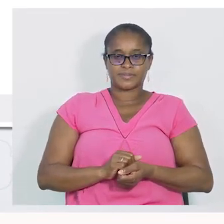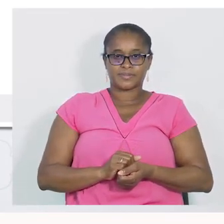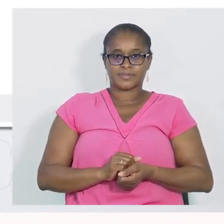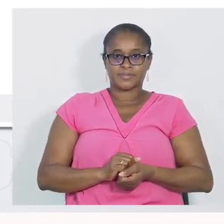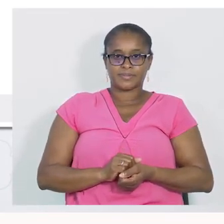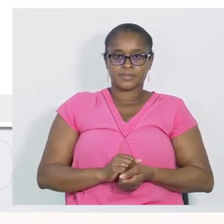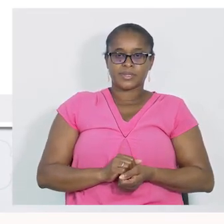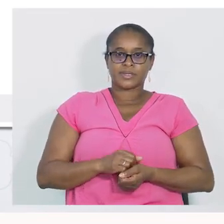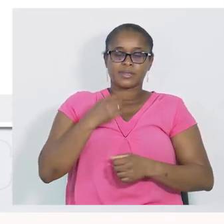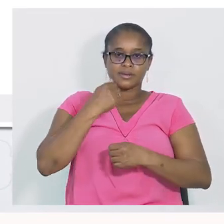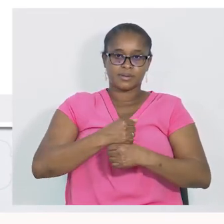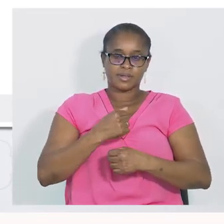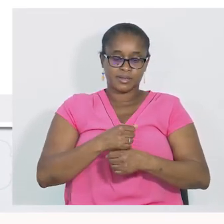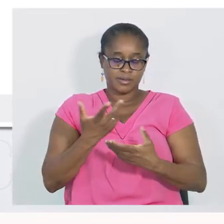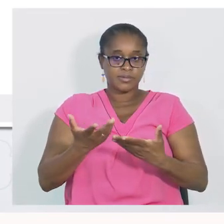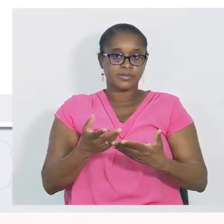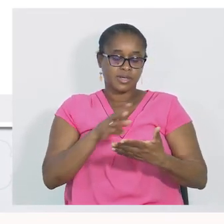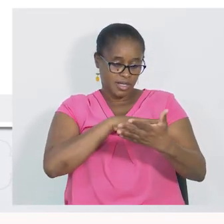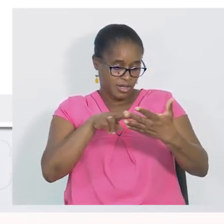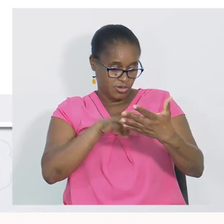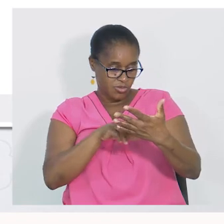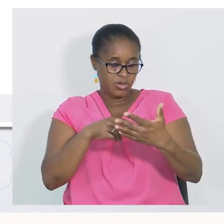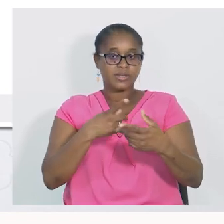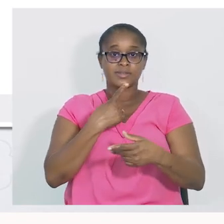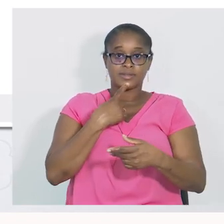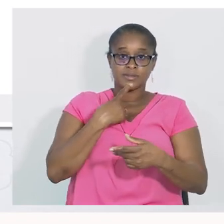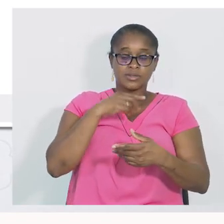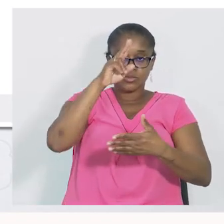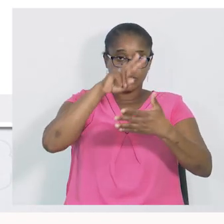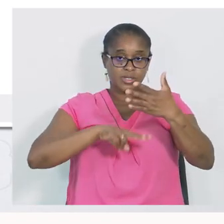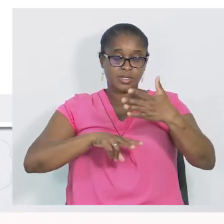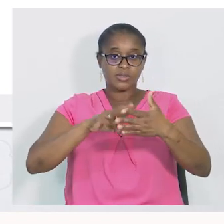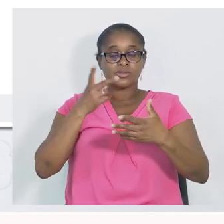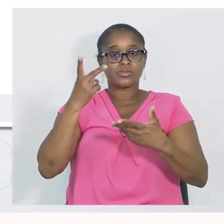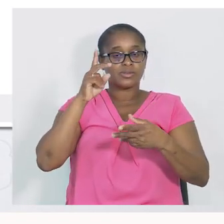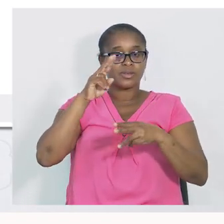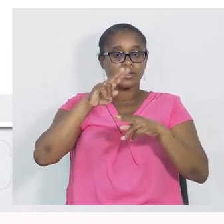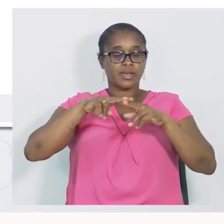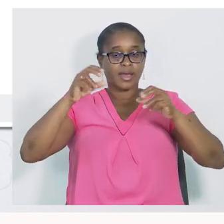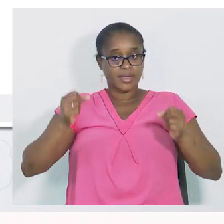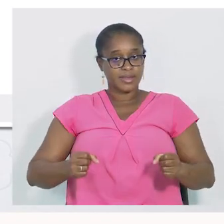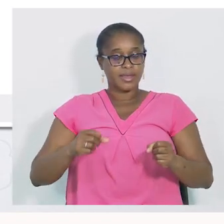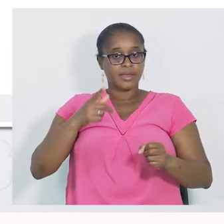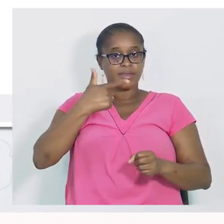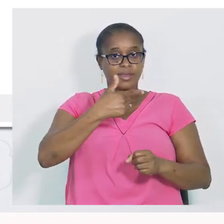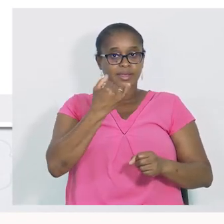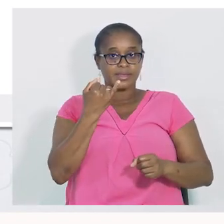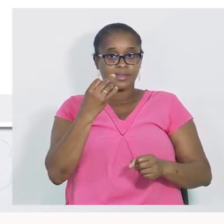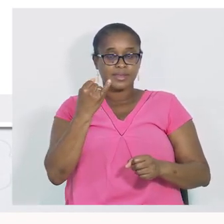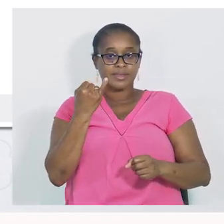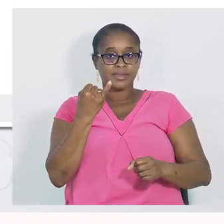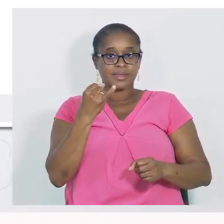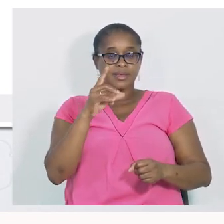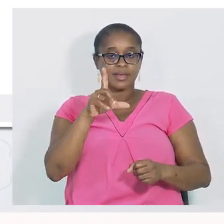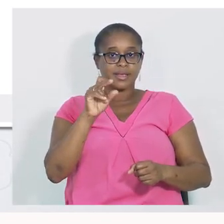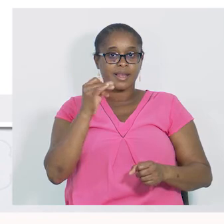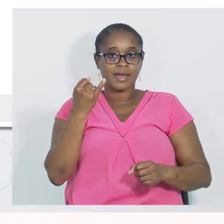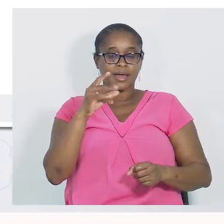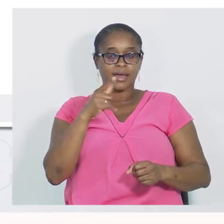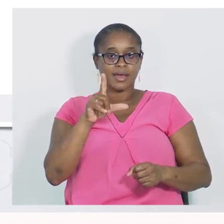Jogos, nome. E estão a ver a concordância também? Singular e plural? E vamos à última